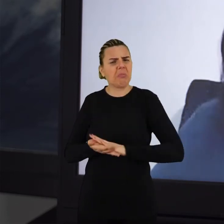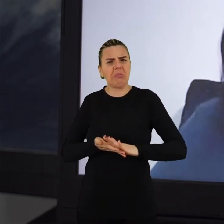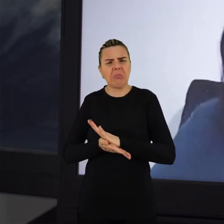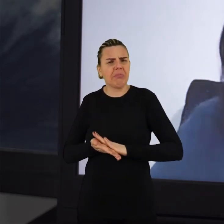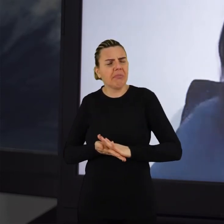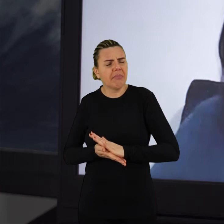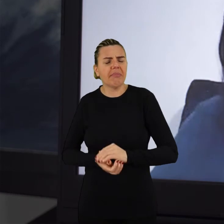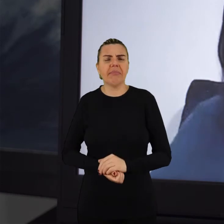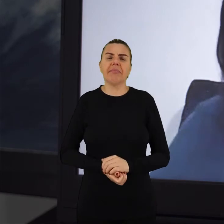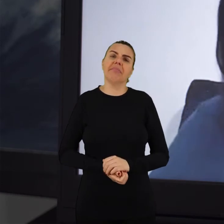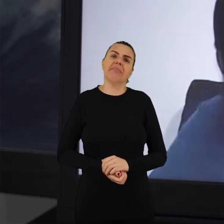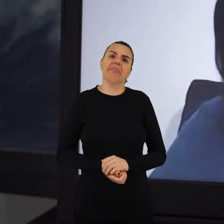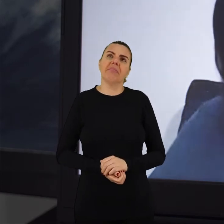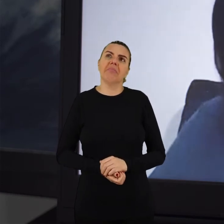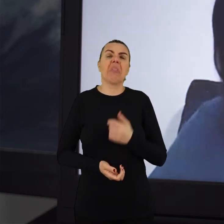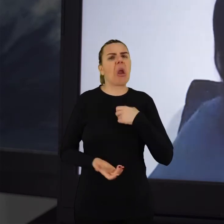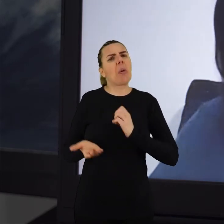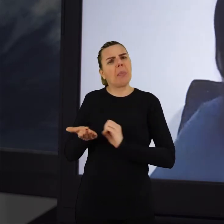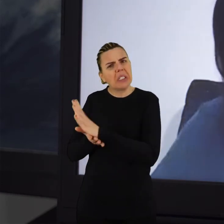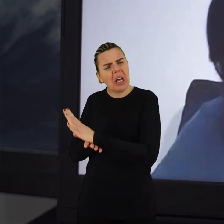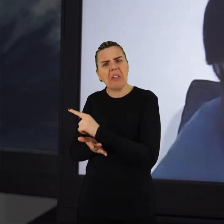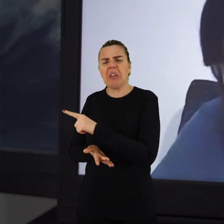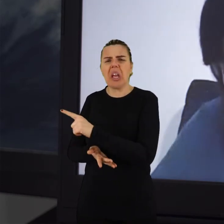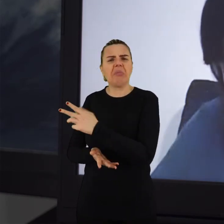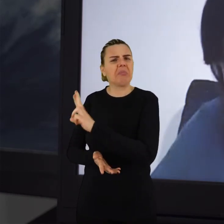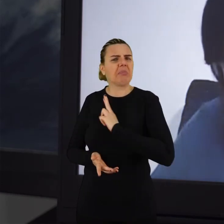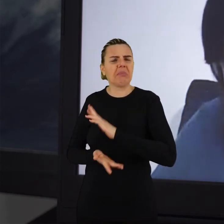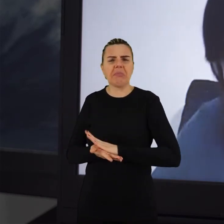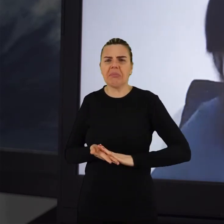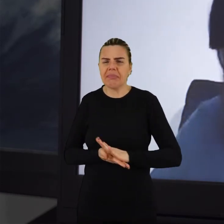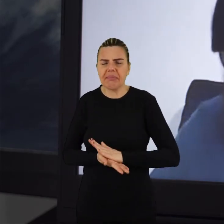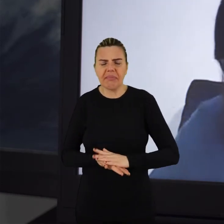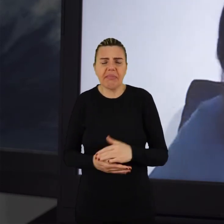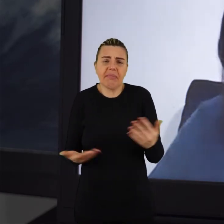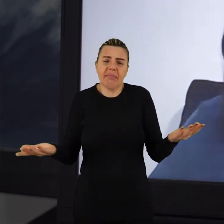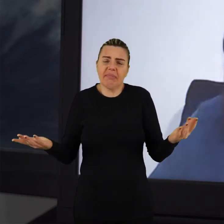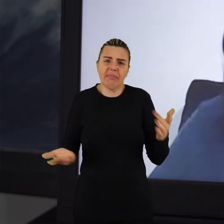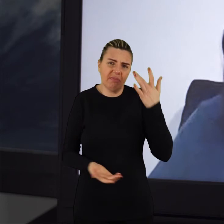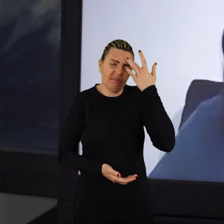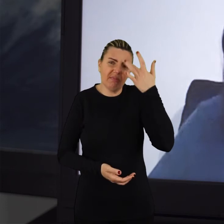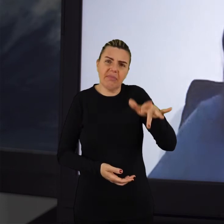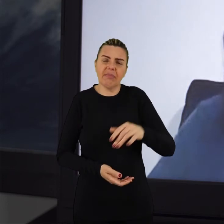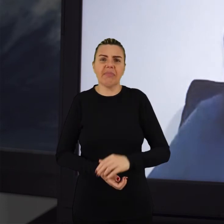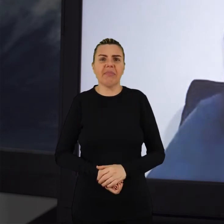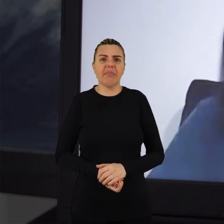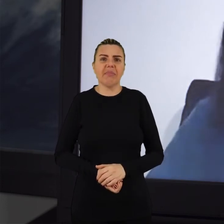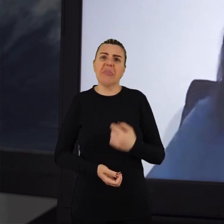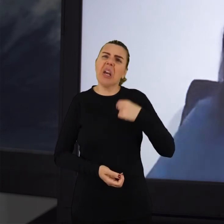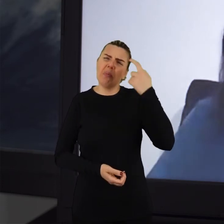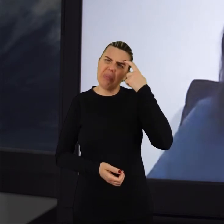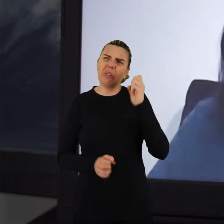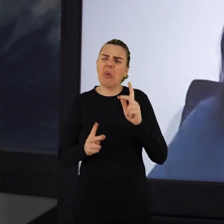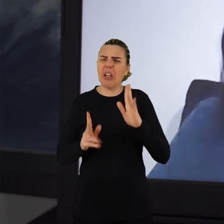e eu mandava mensagem, ele também não me atendia. Sei lá, por um momento eu achei que tinha